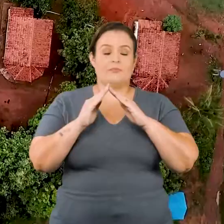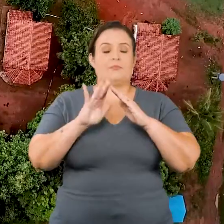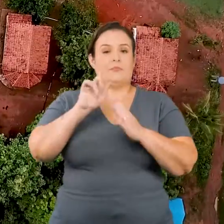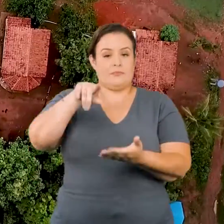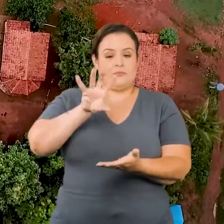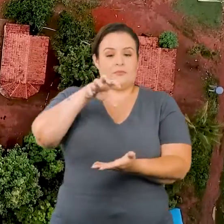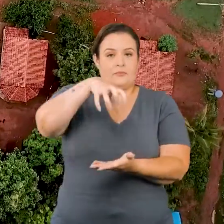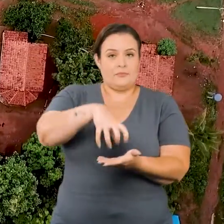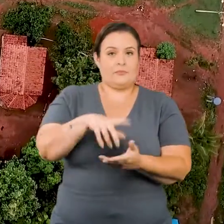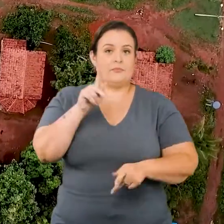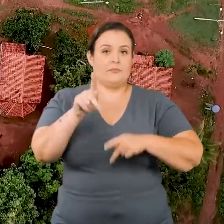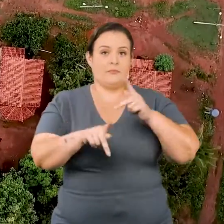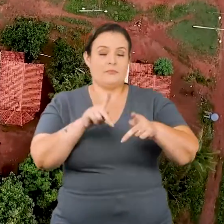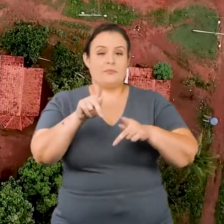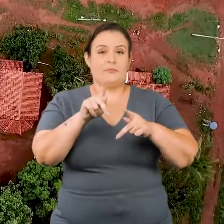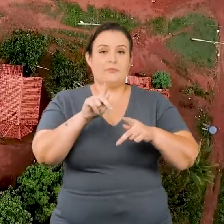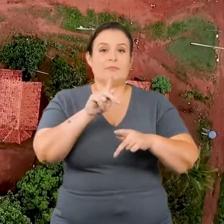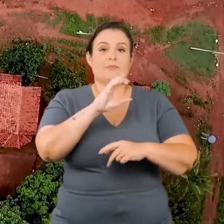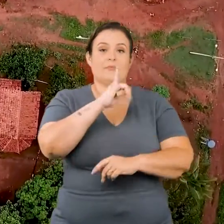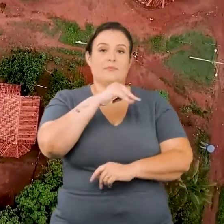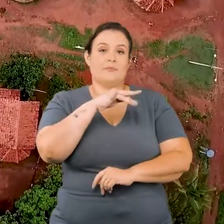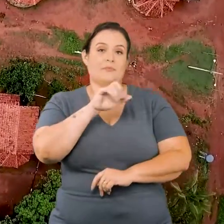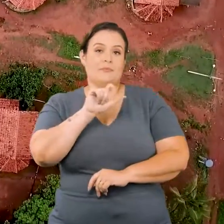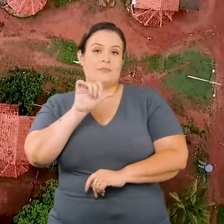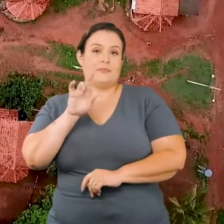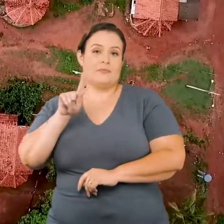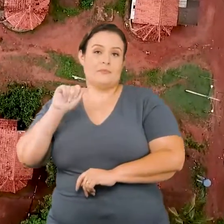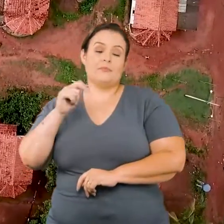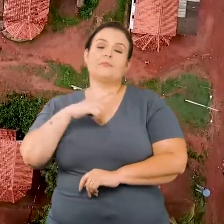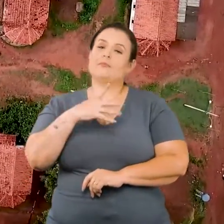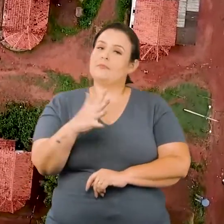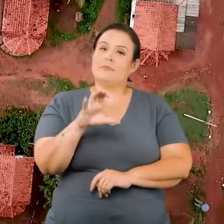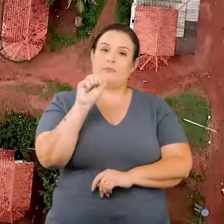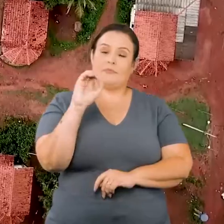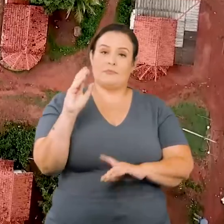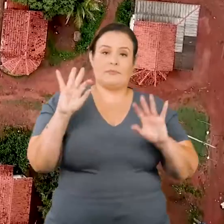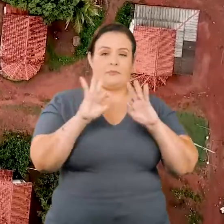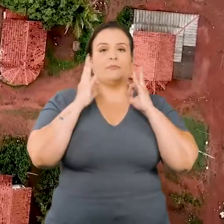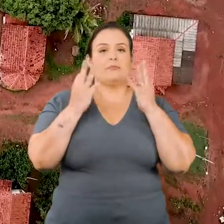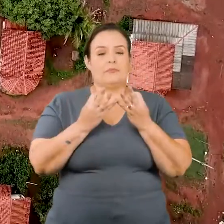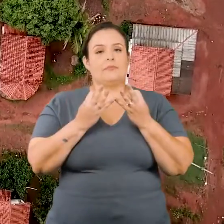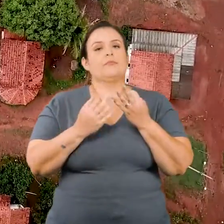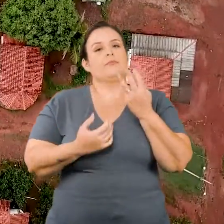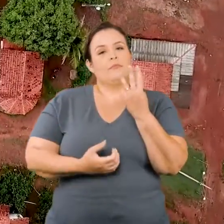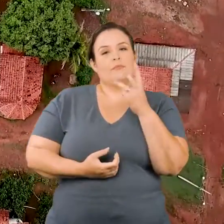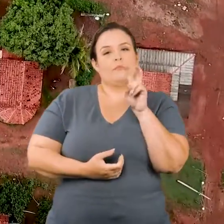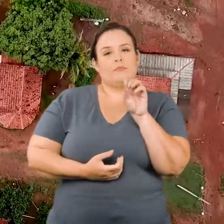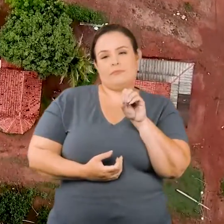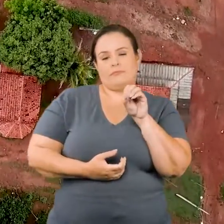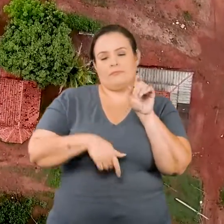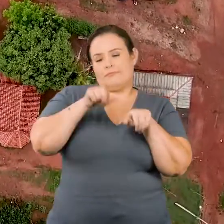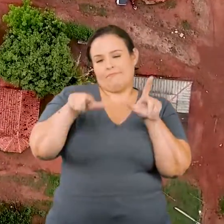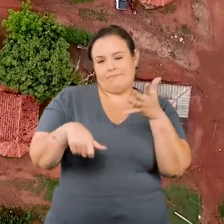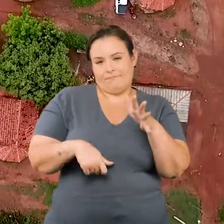a aldeia central do povo Cinta Larga. Existe mais ou menos 80 famílias e, em média, 350